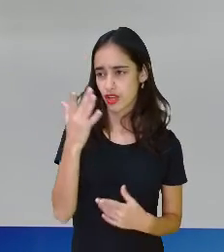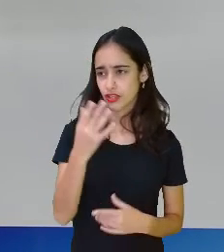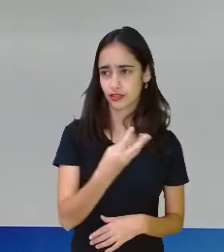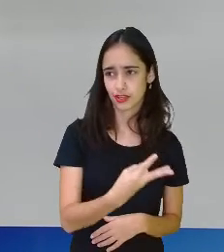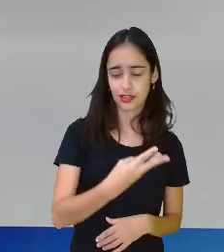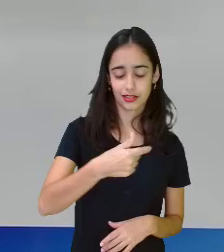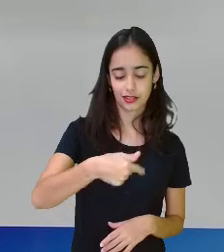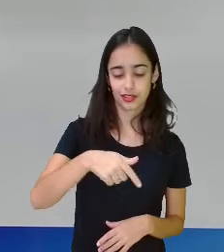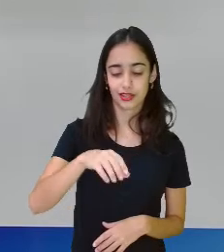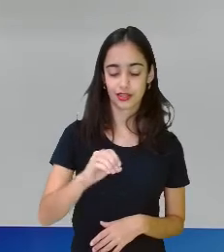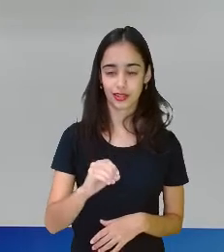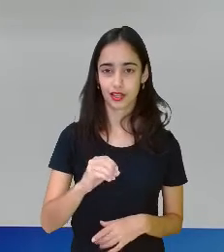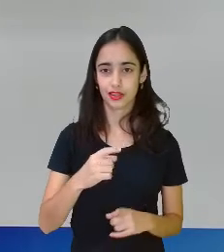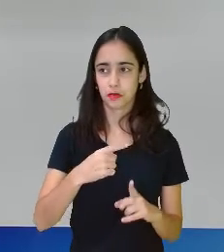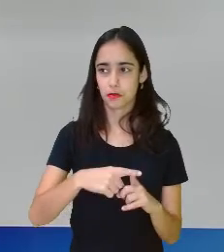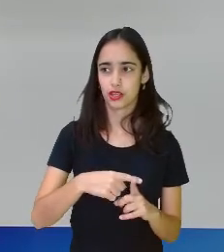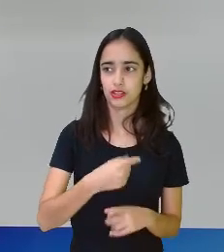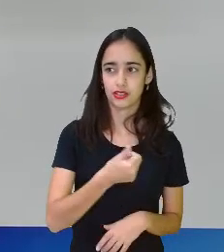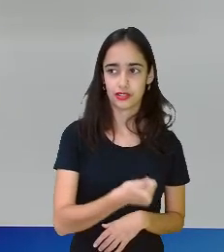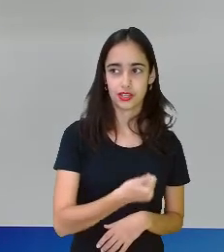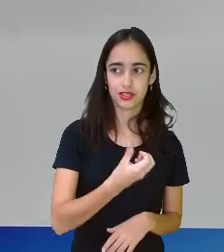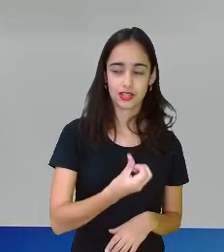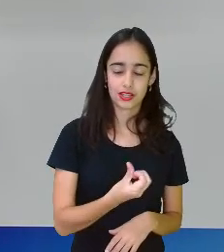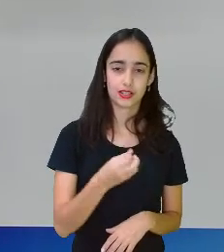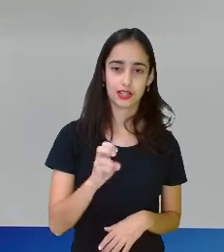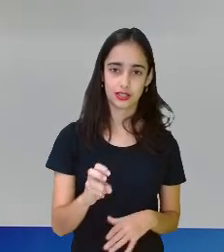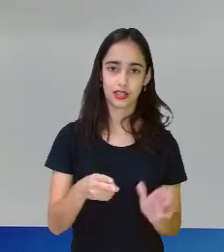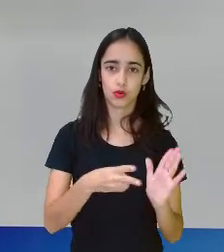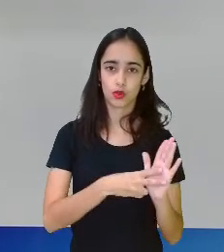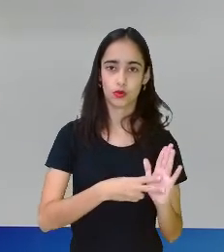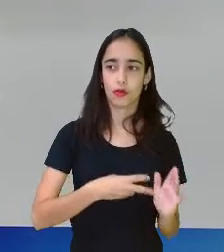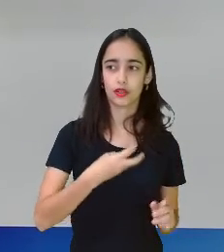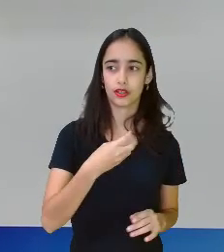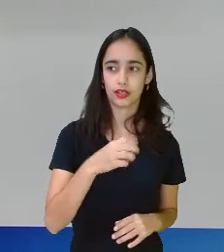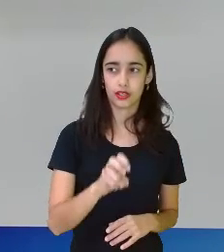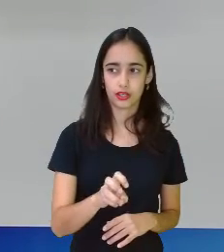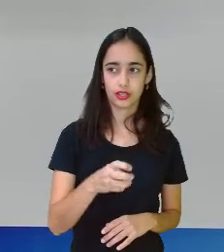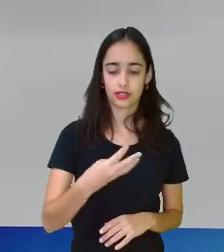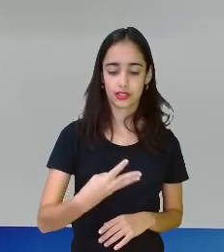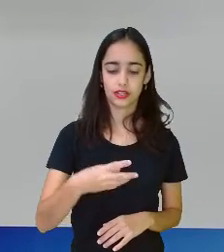mais 165, resultando